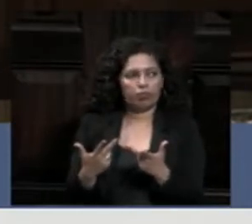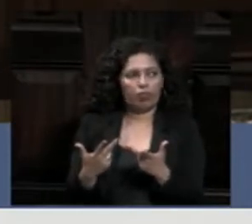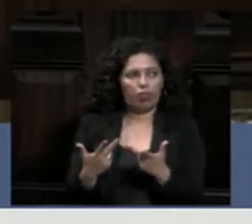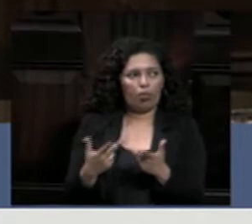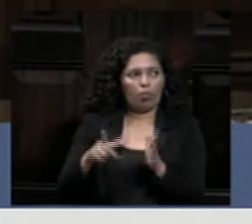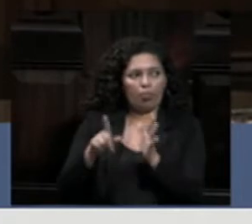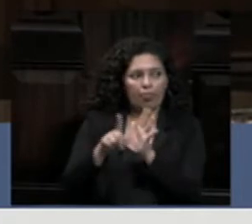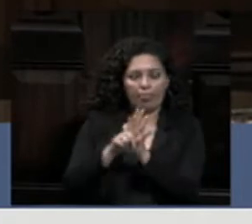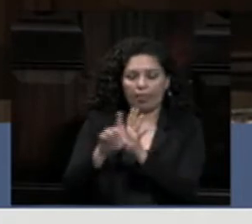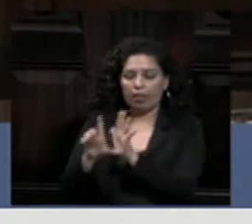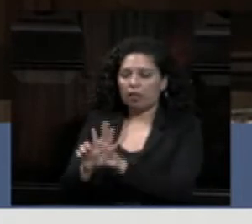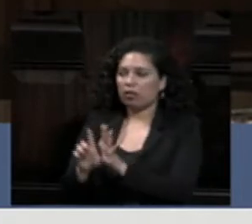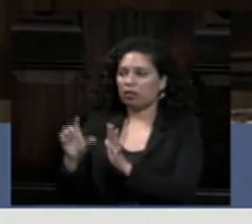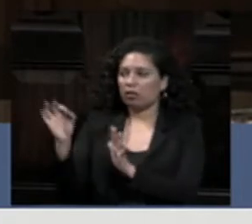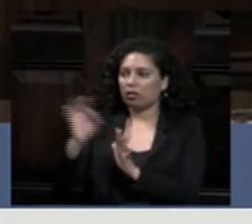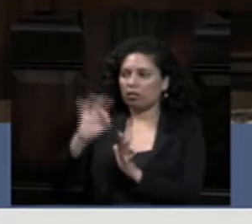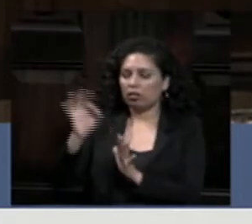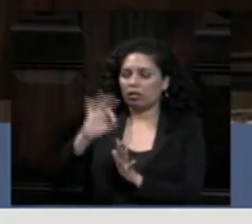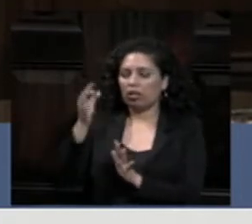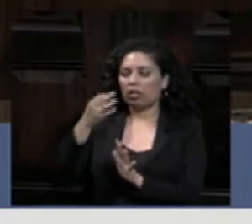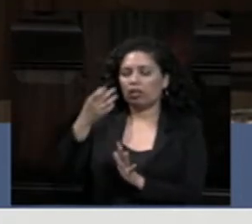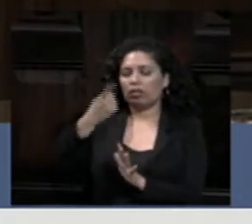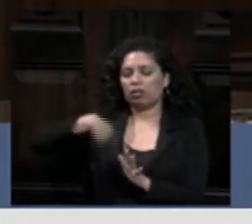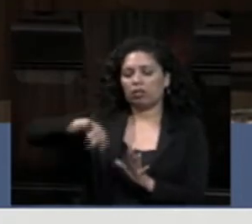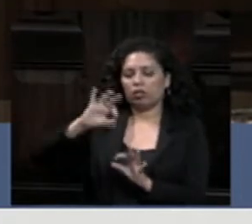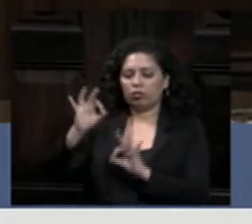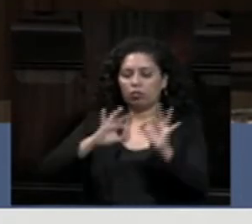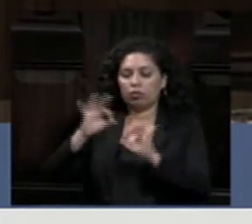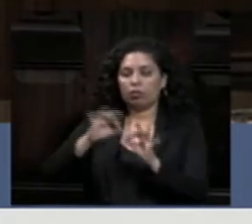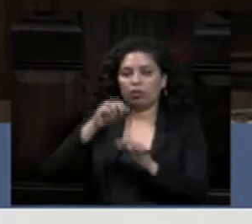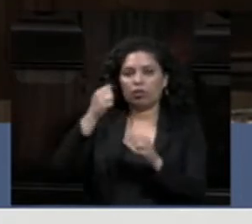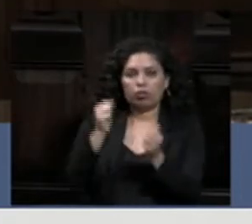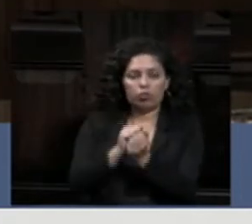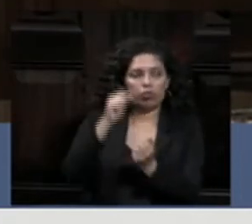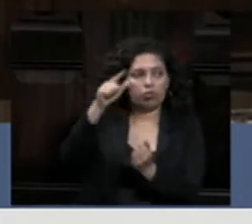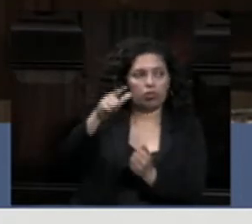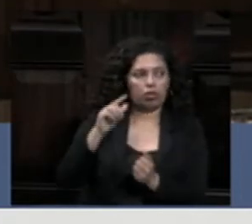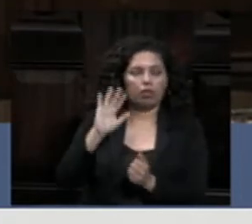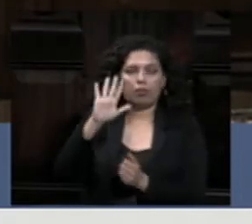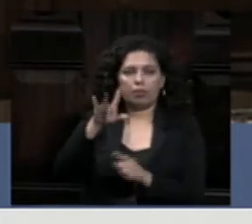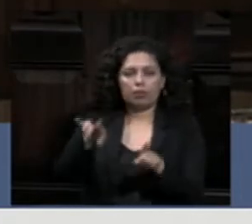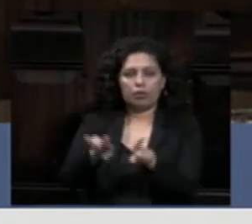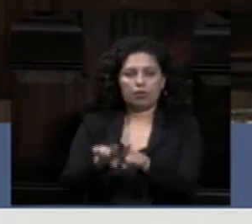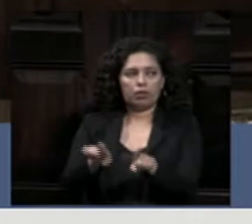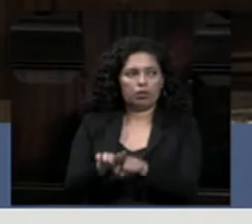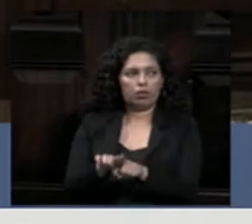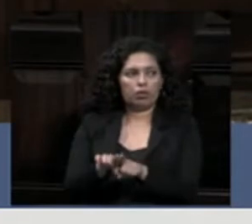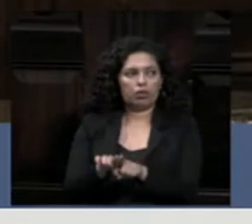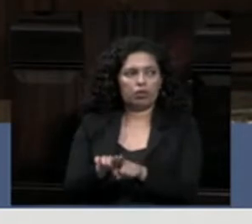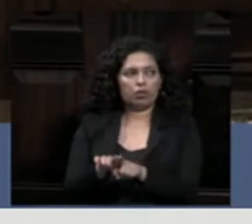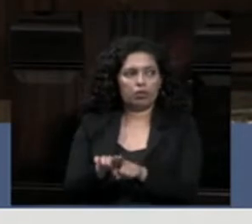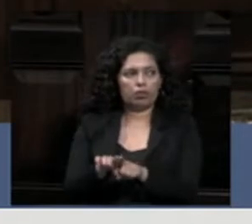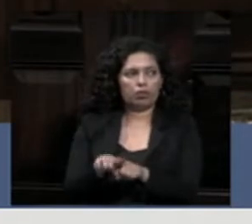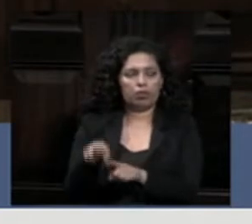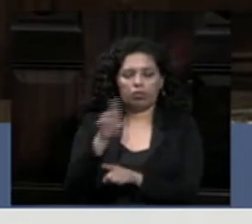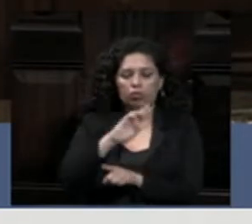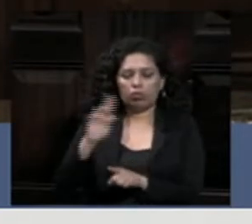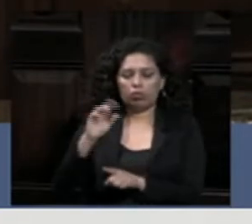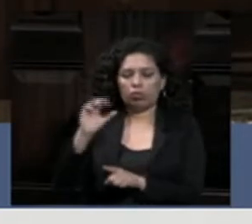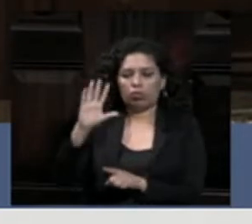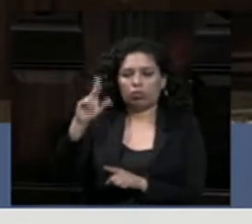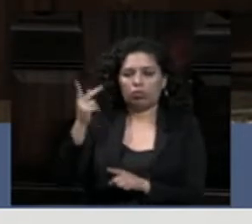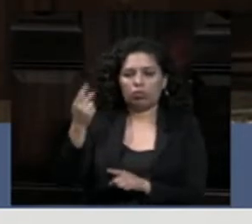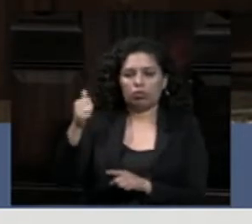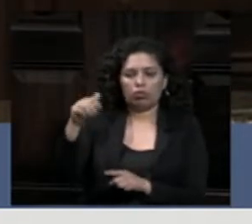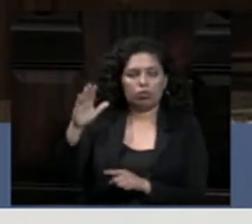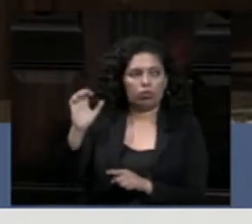projeto foi autorizado nessa área. Bem, agora em relação à questão do nome do Chacon. Eu, como a maior parte